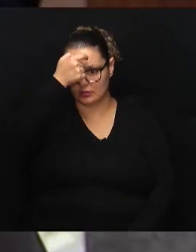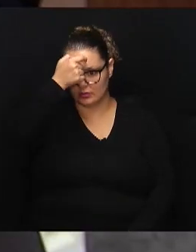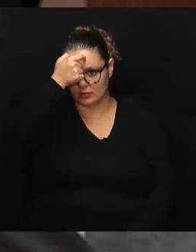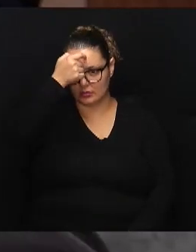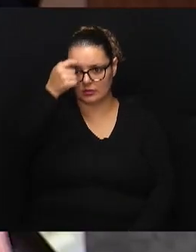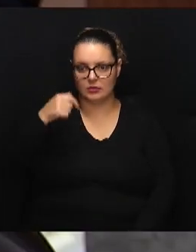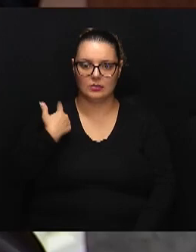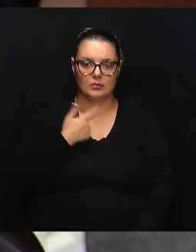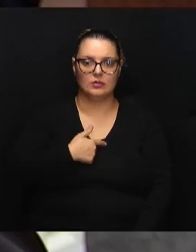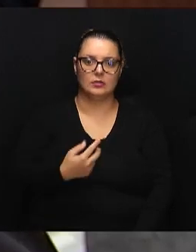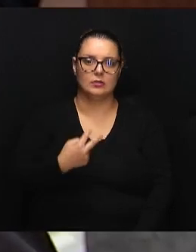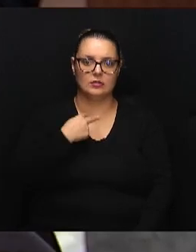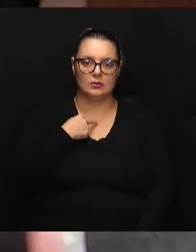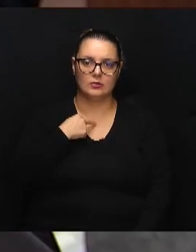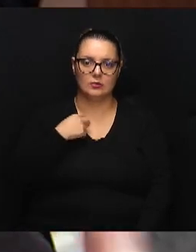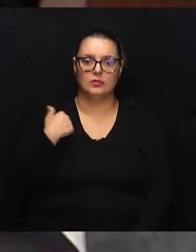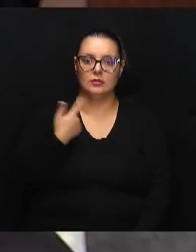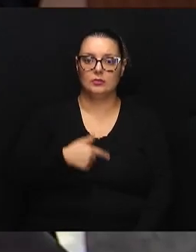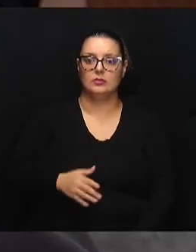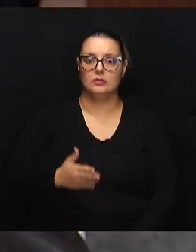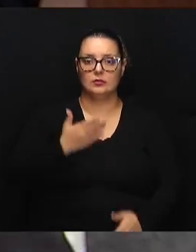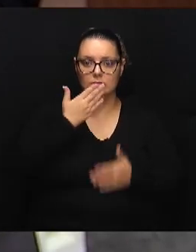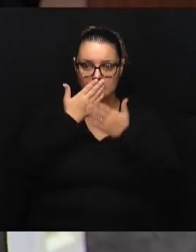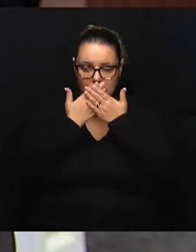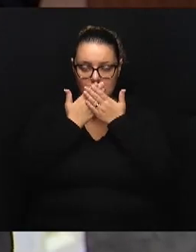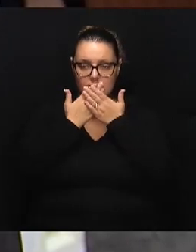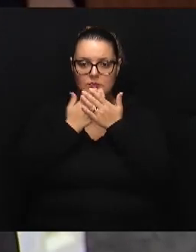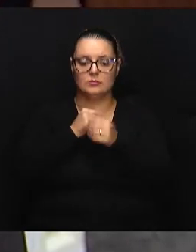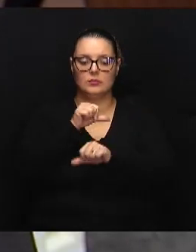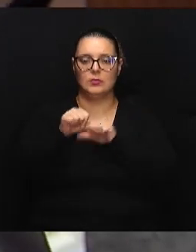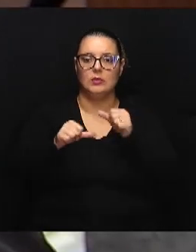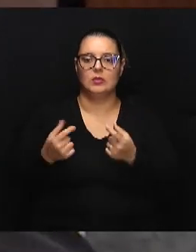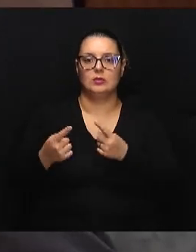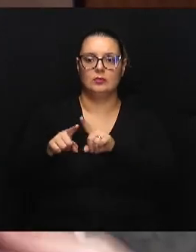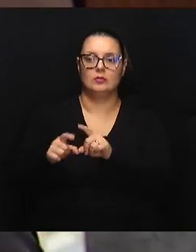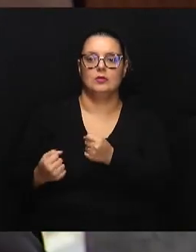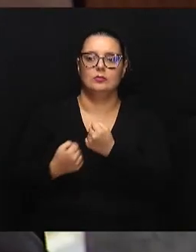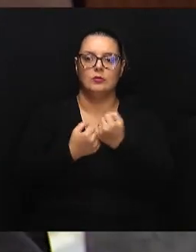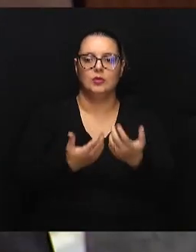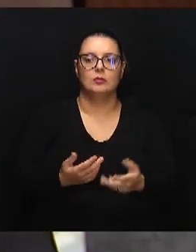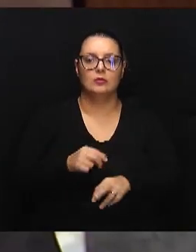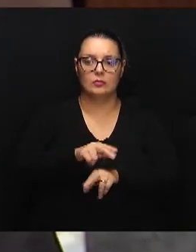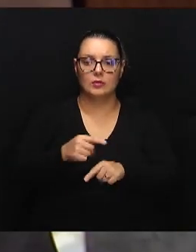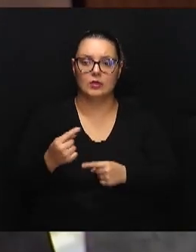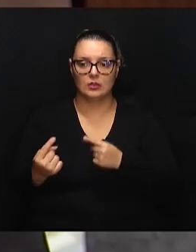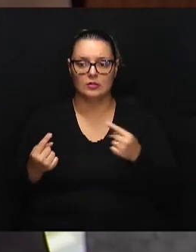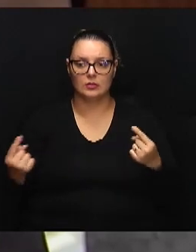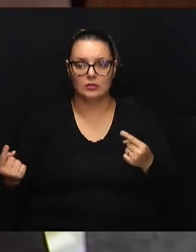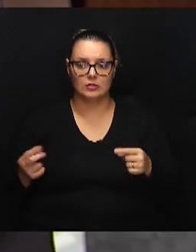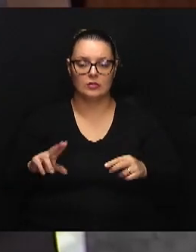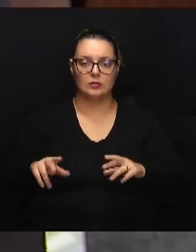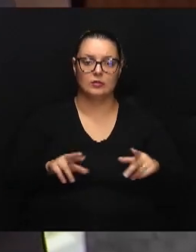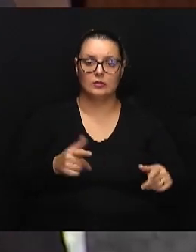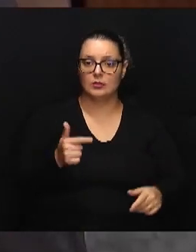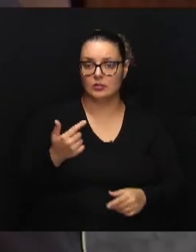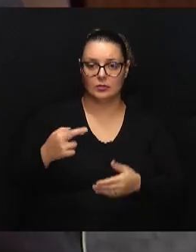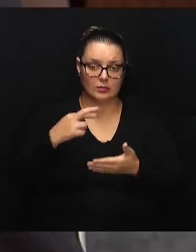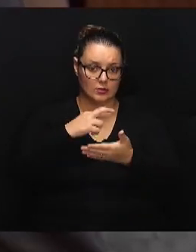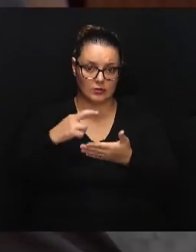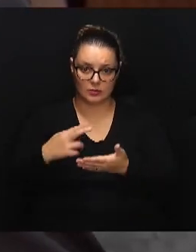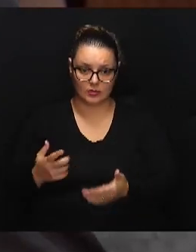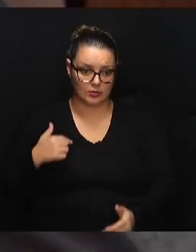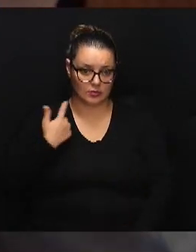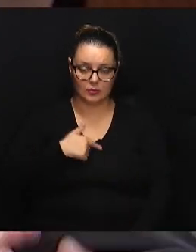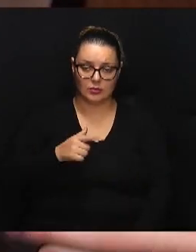não pode deixar que o nosso silêncio se transforme em cumplicidade. Muitos casos isolados, sem investigação, inclusive nós